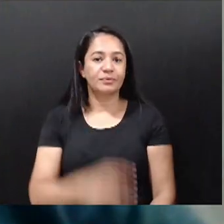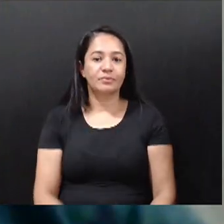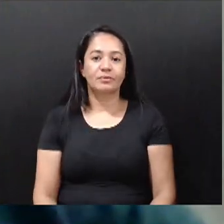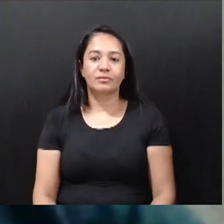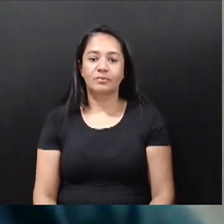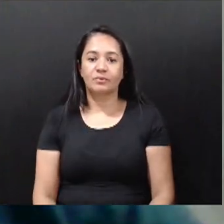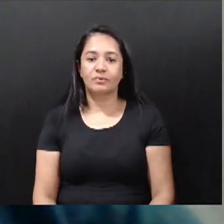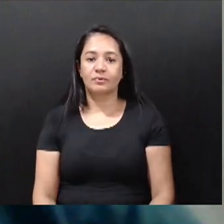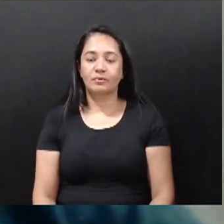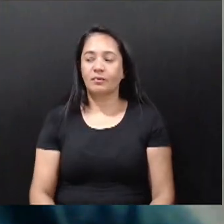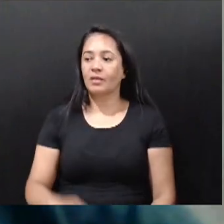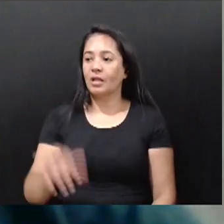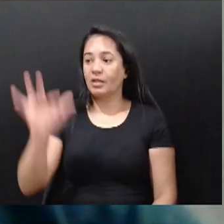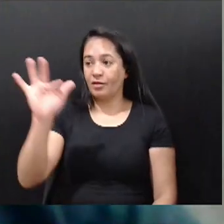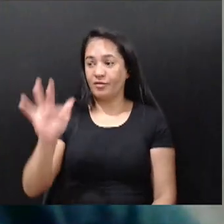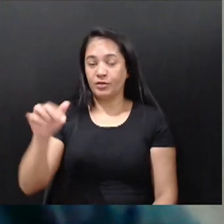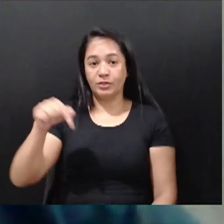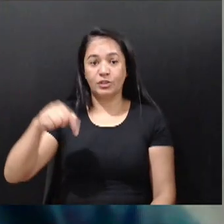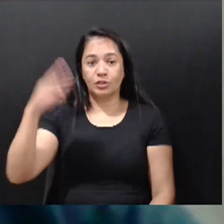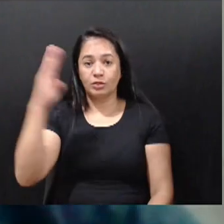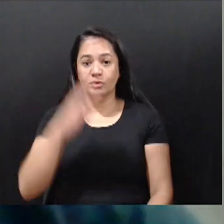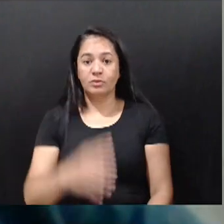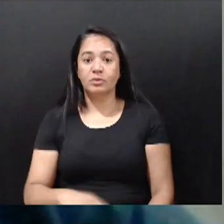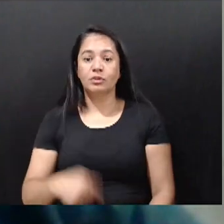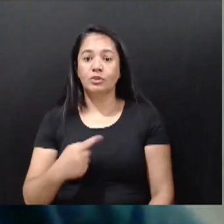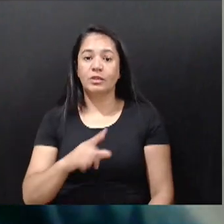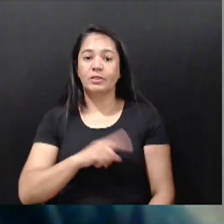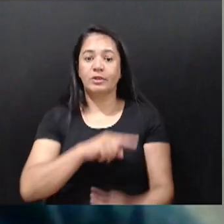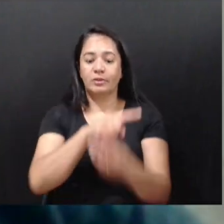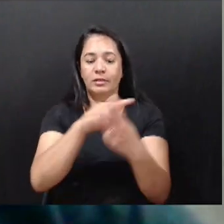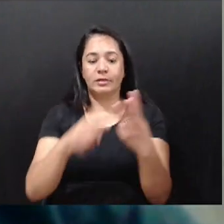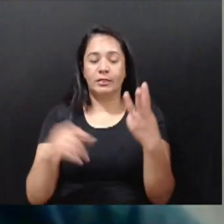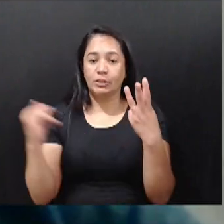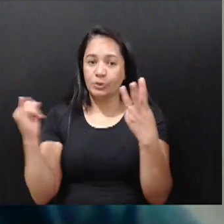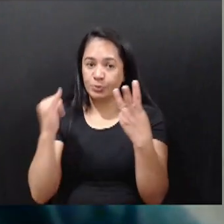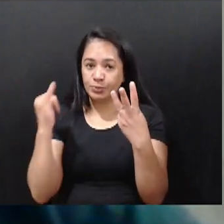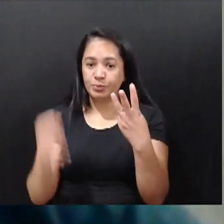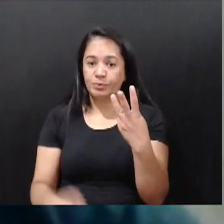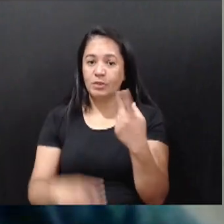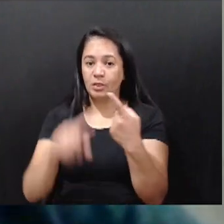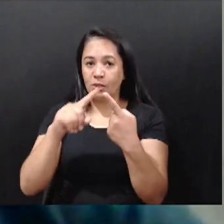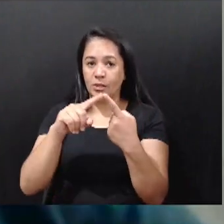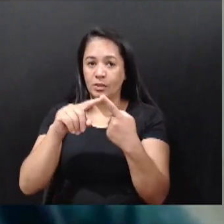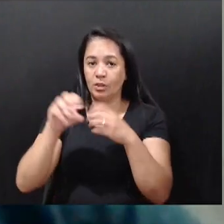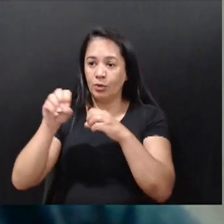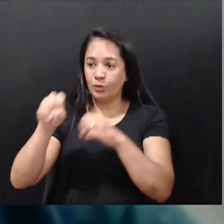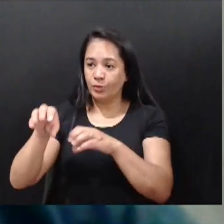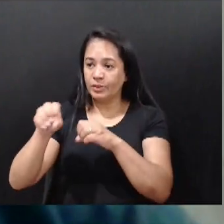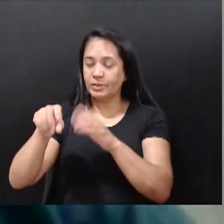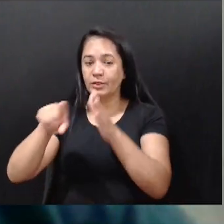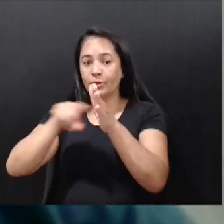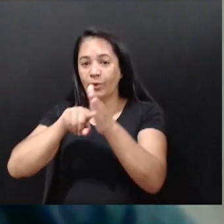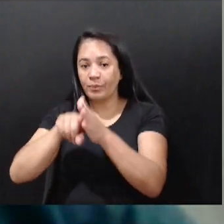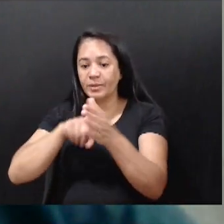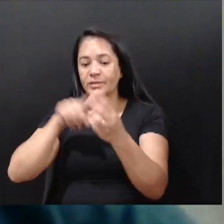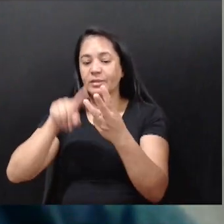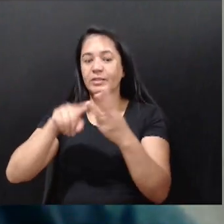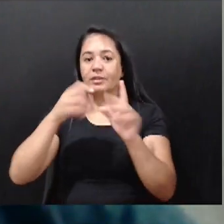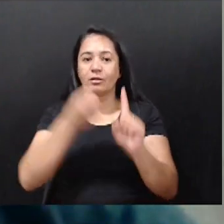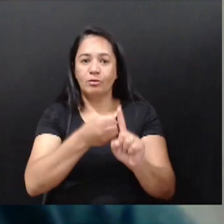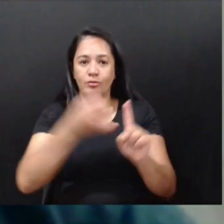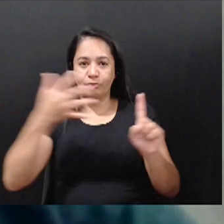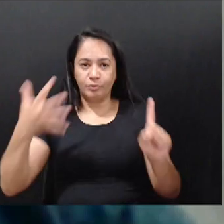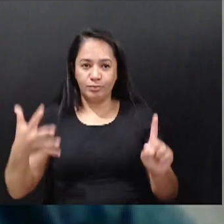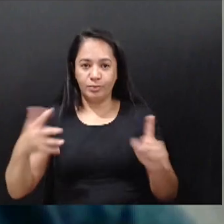no Brasil, né, nós temos 3 pontos muito importantes, né, que é o ensino, pesquisa e extensão. Né? Então, o ensino é aquele